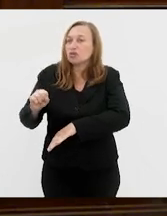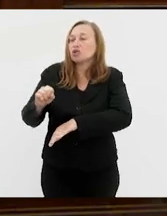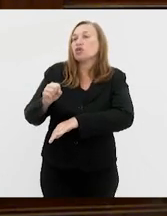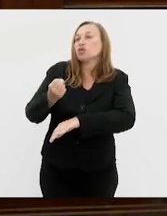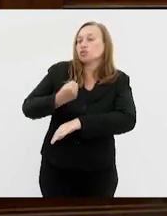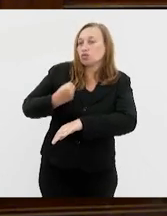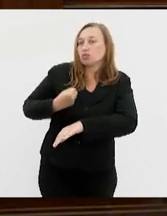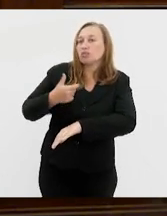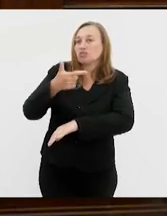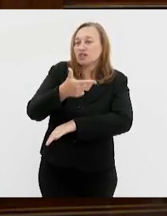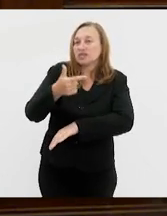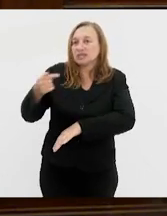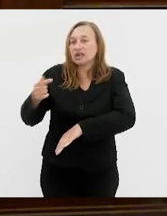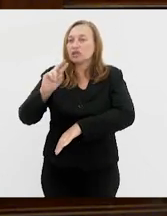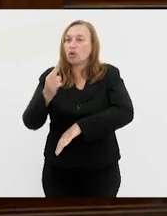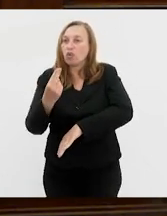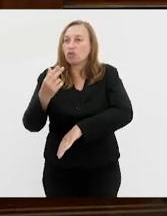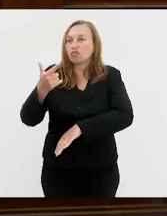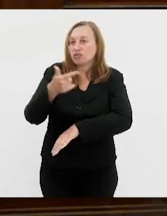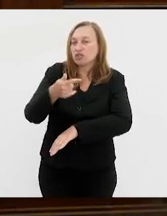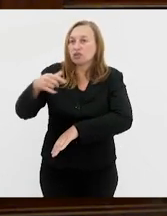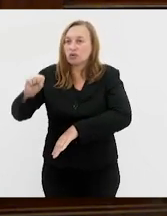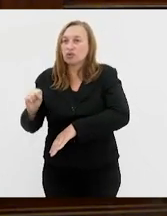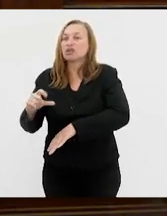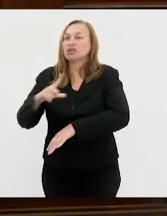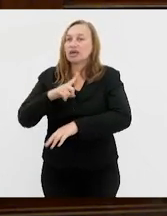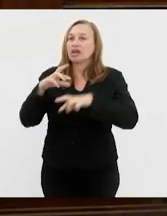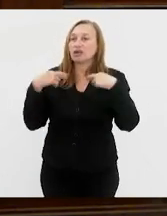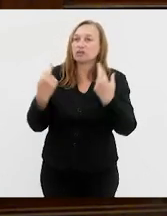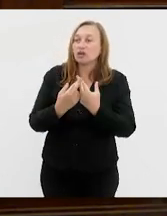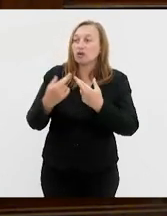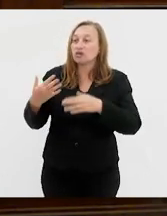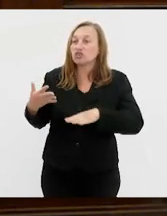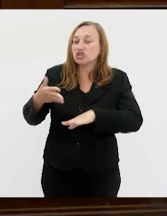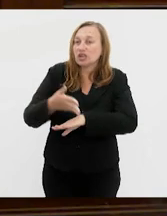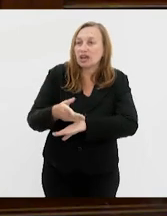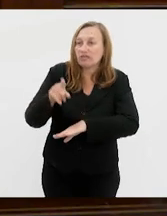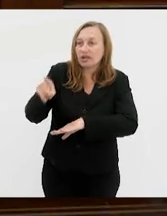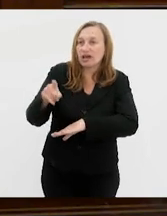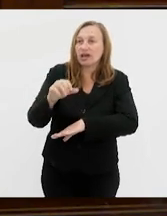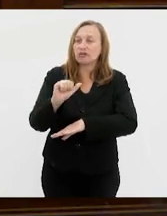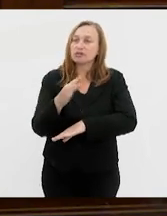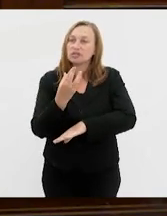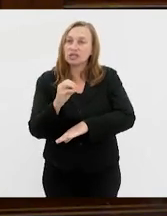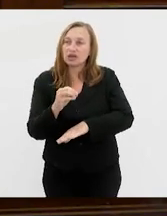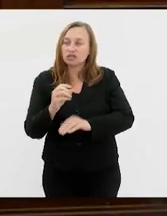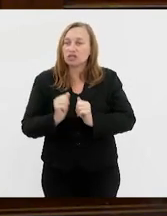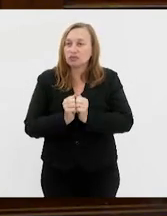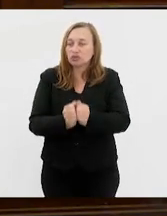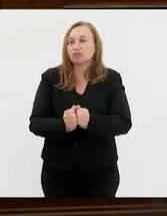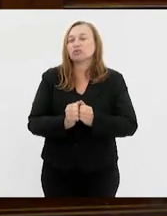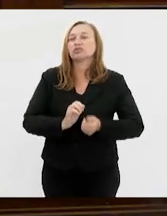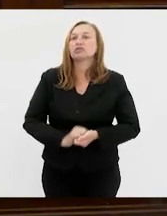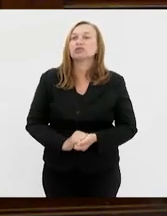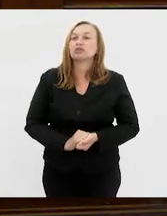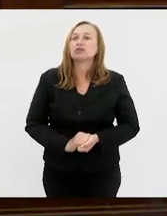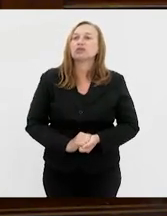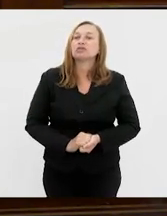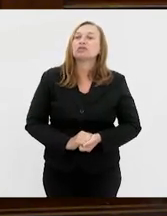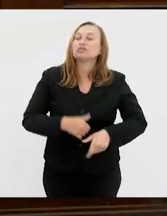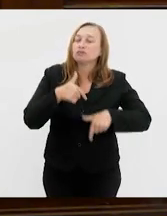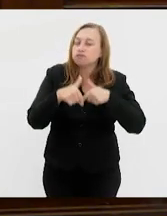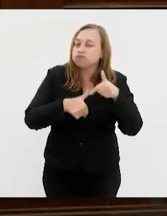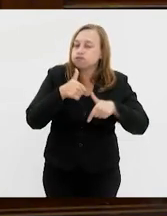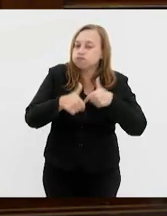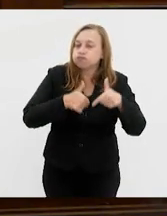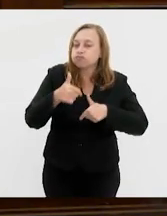tem reunião. E quando a gente chegava lá, o Sérgio já estava com o som dele lá. Muito trabalho, foi